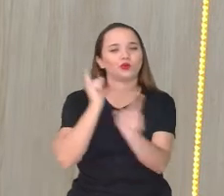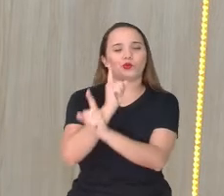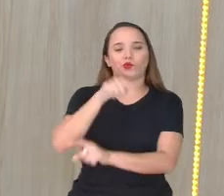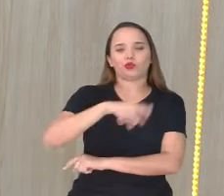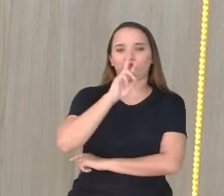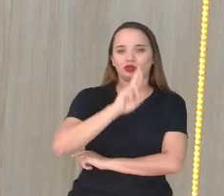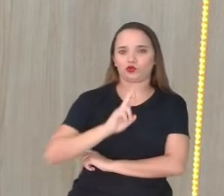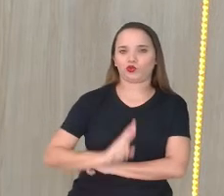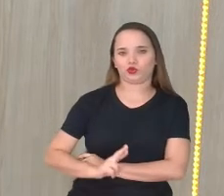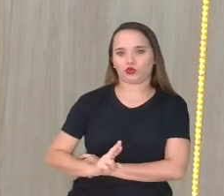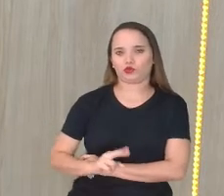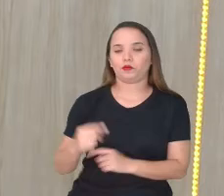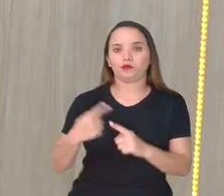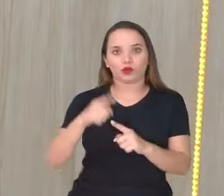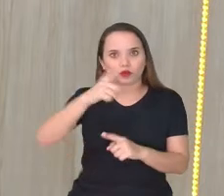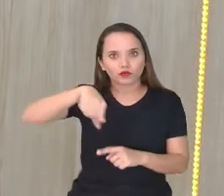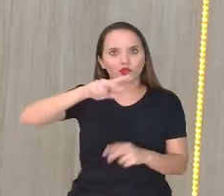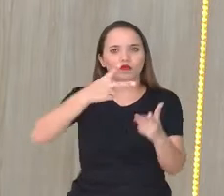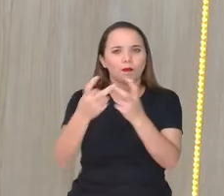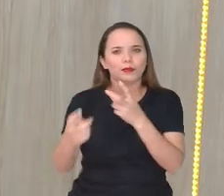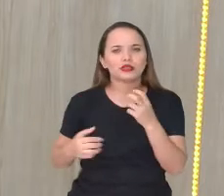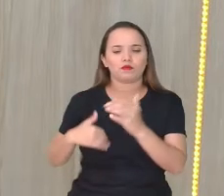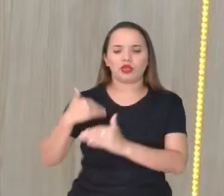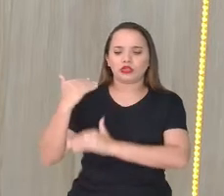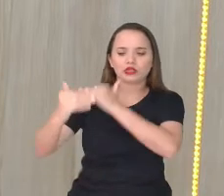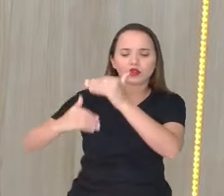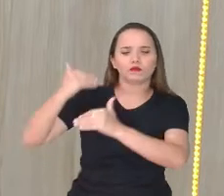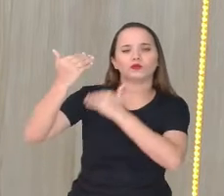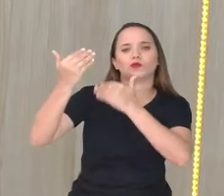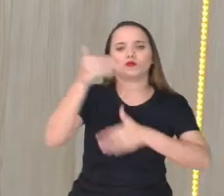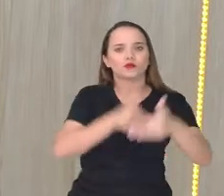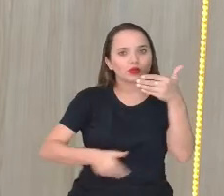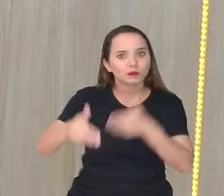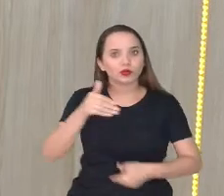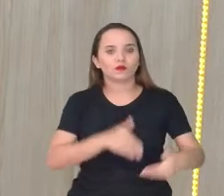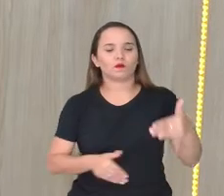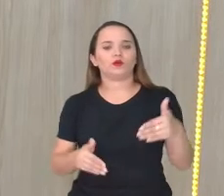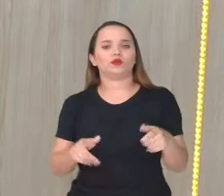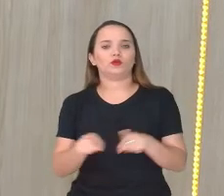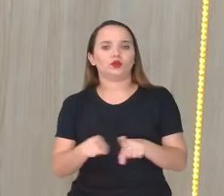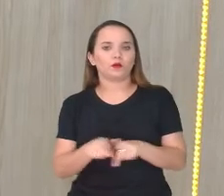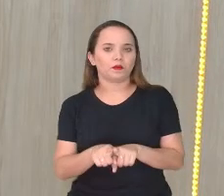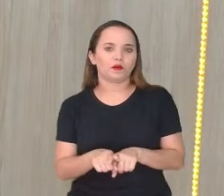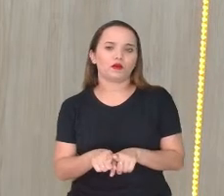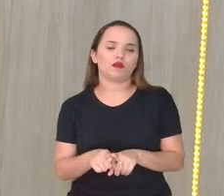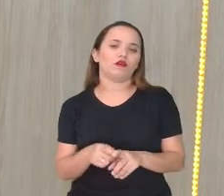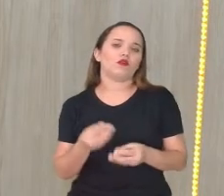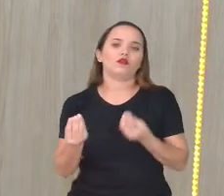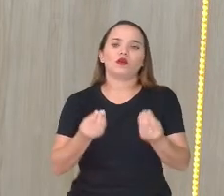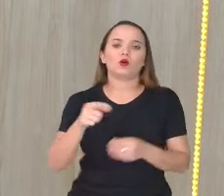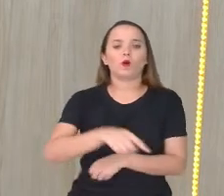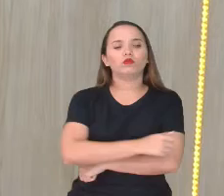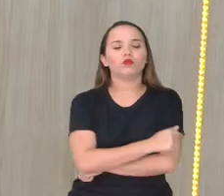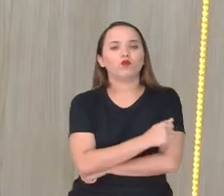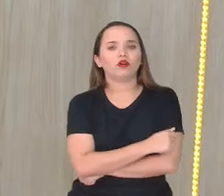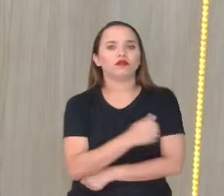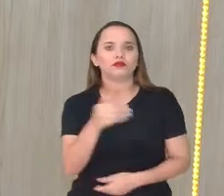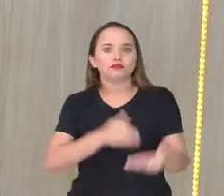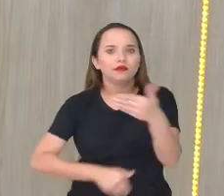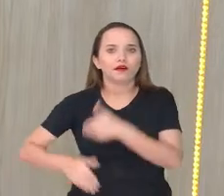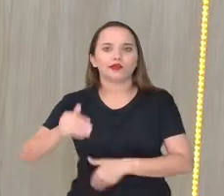vai observar os avanços, a participação, o que foi que ele contemplou, o que é que a gente